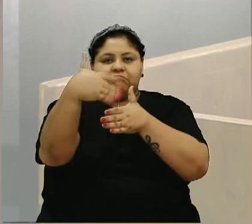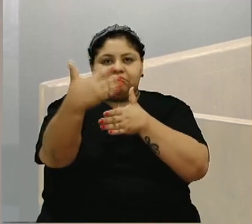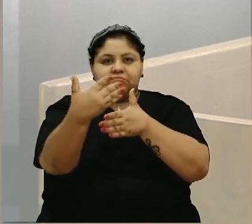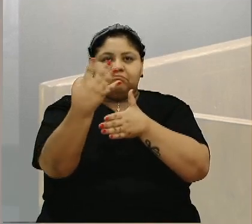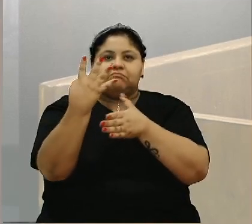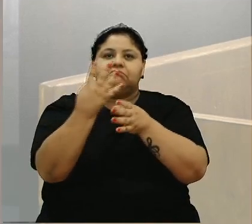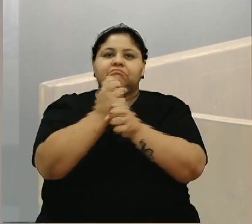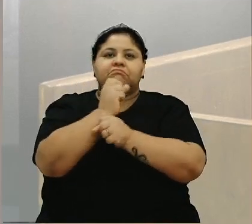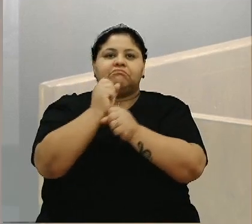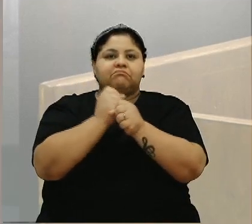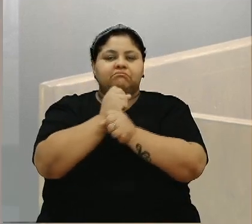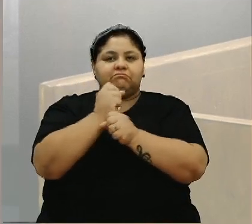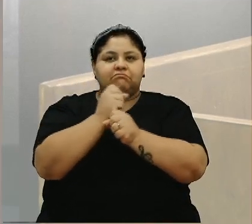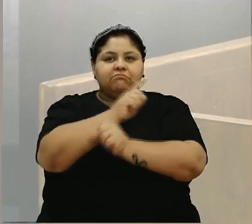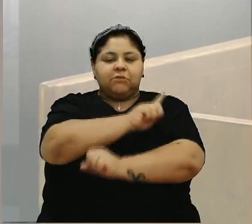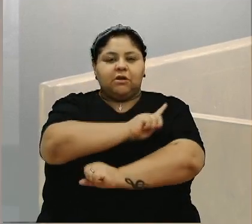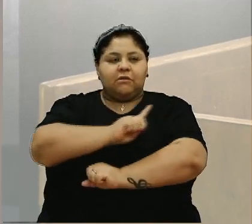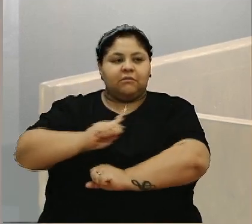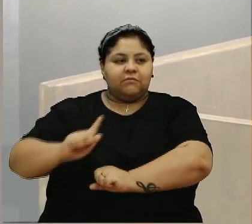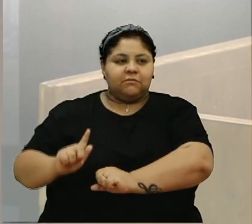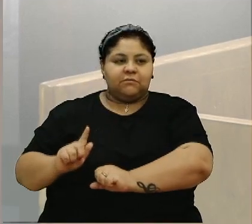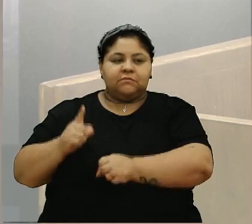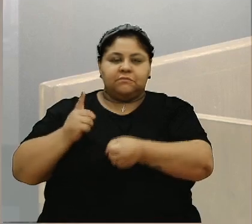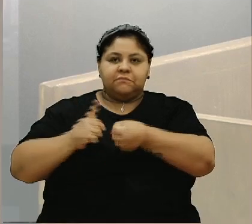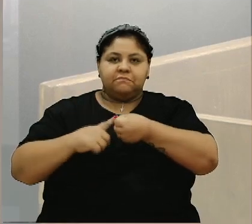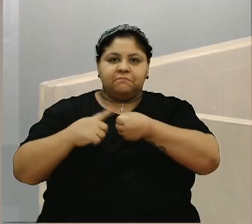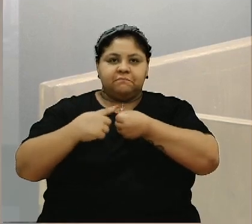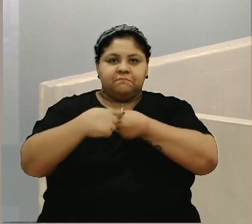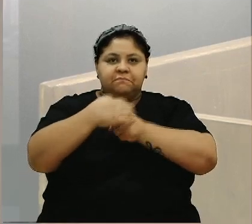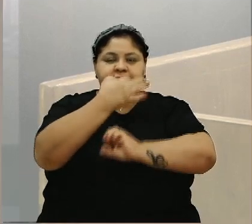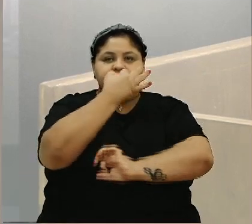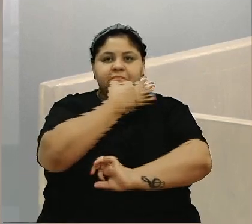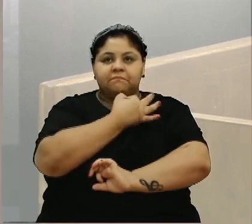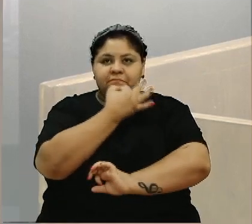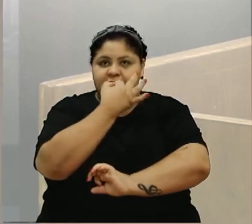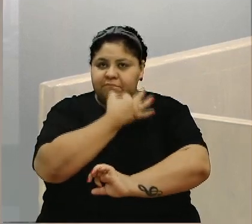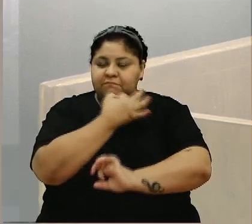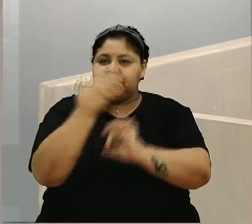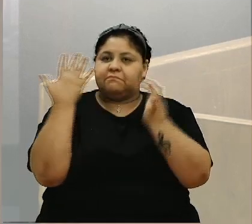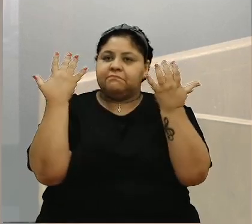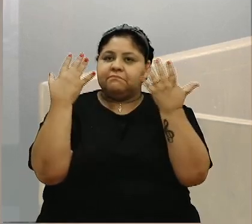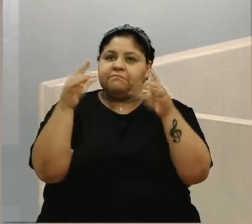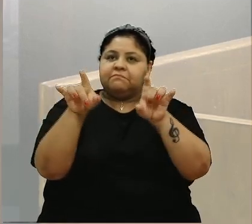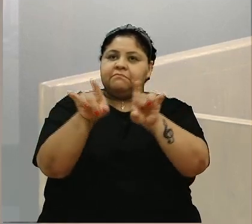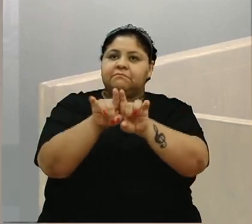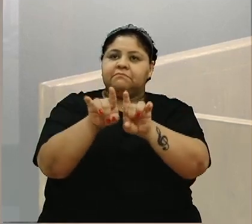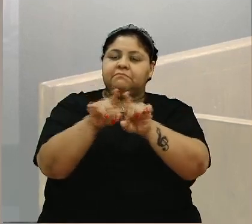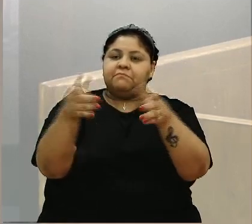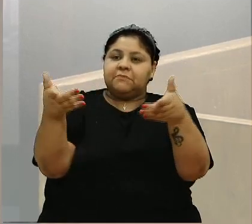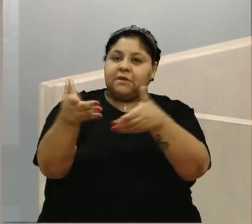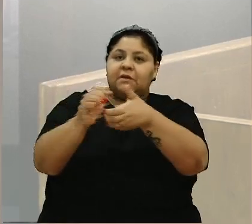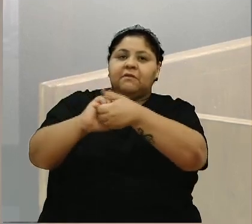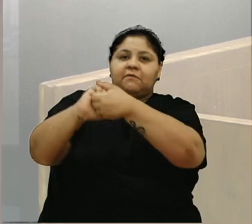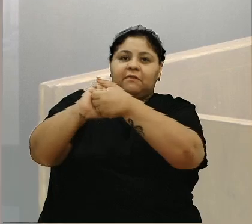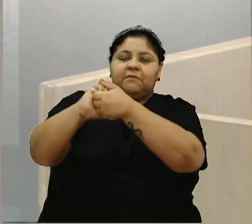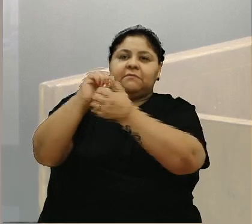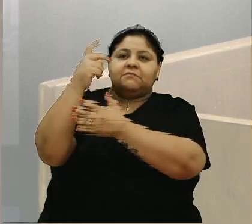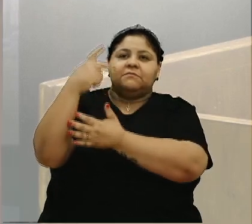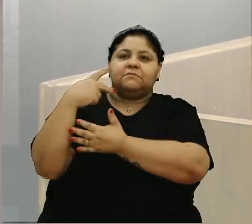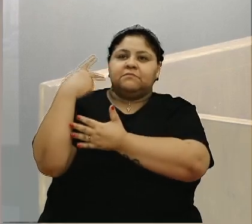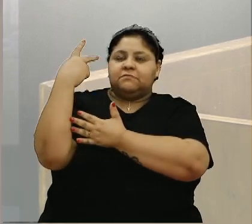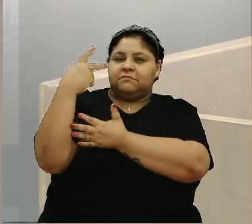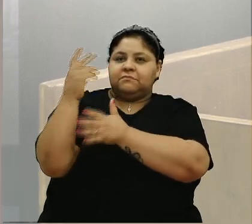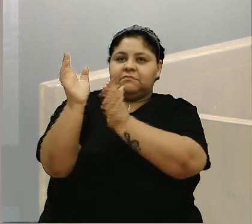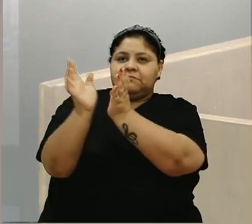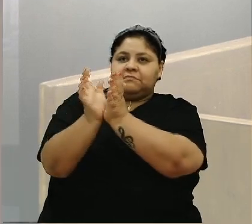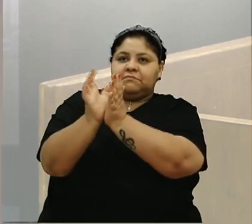4 anos governar a cidade de Caxias do Sul. Parabenizar também, já cumprimentei o vereador, colega